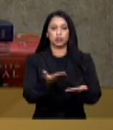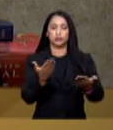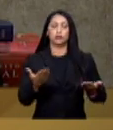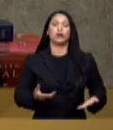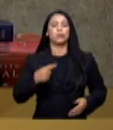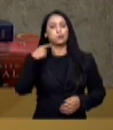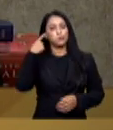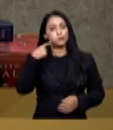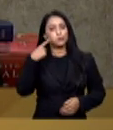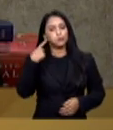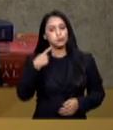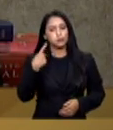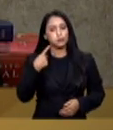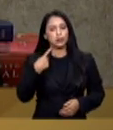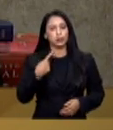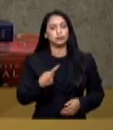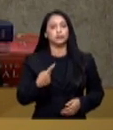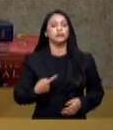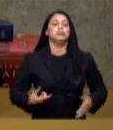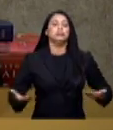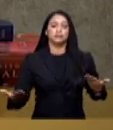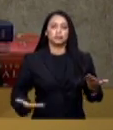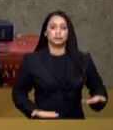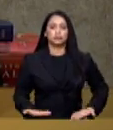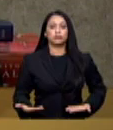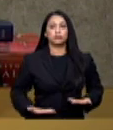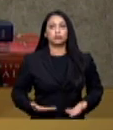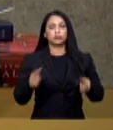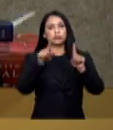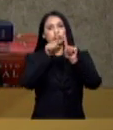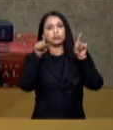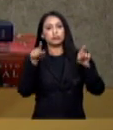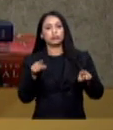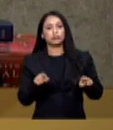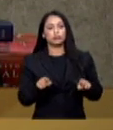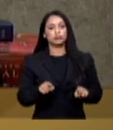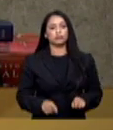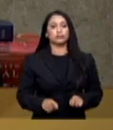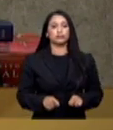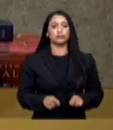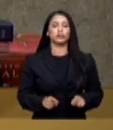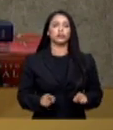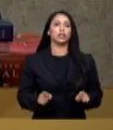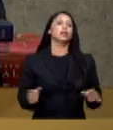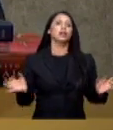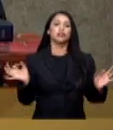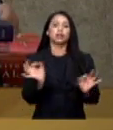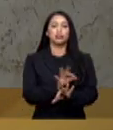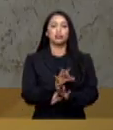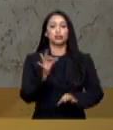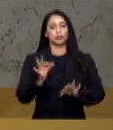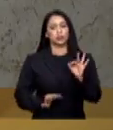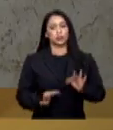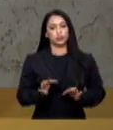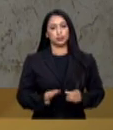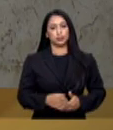dos advogados e dos nossos colaboradores de sempre, servidores, e declaro encerrada a sessão.